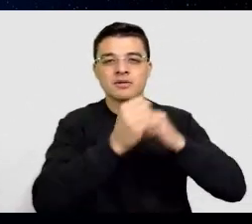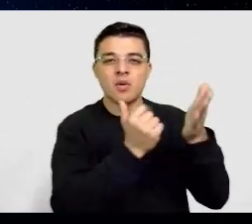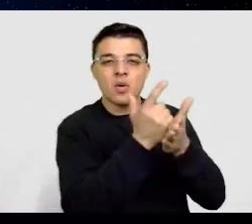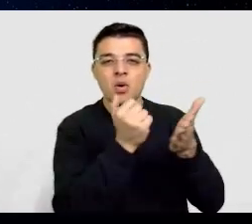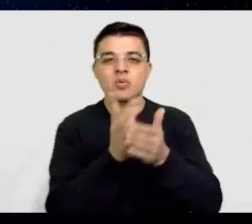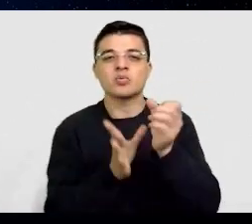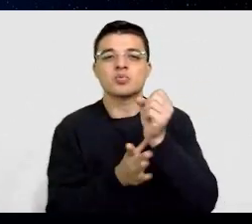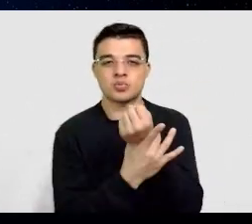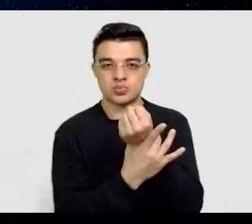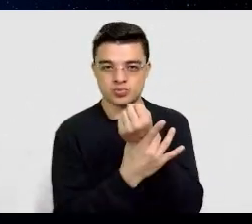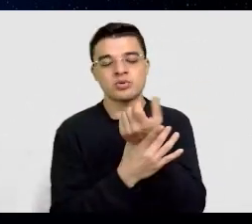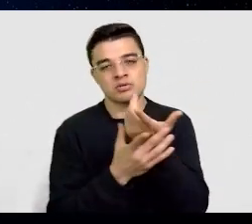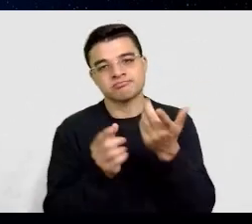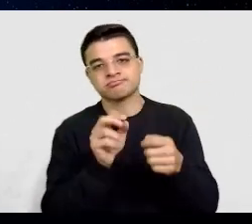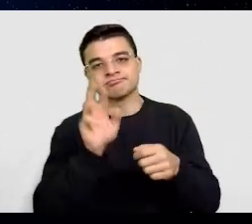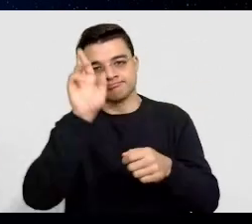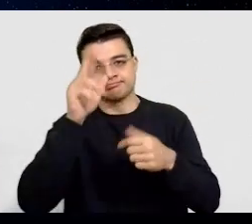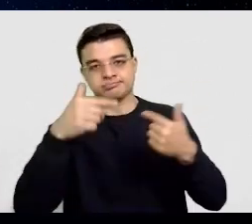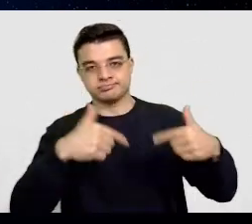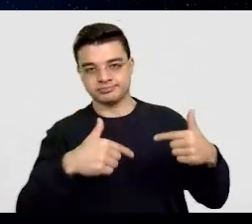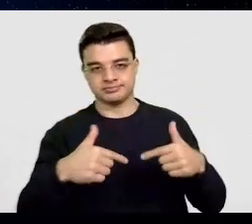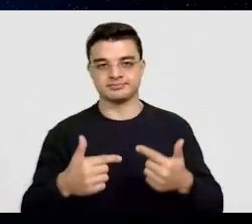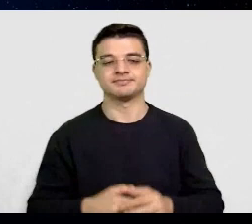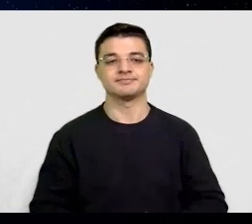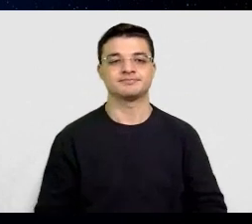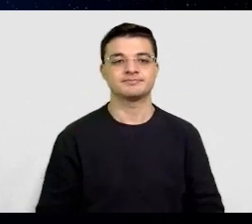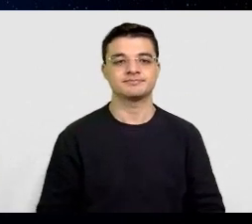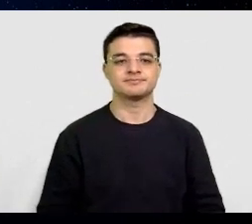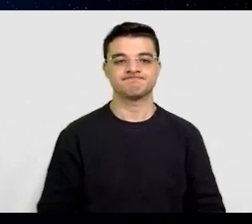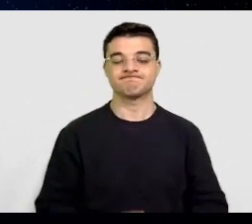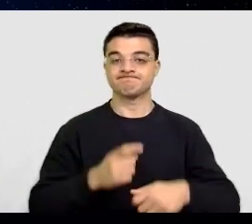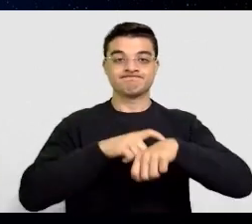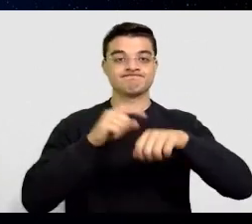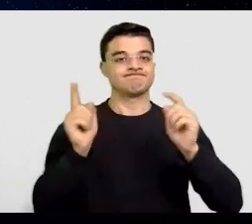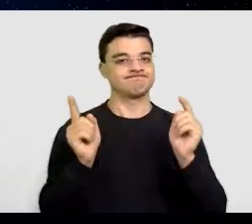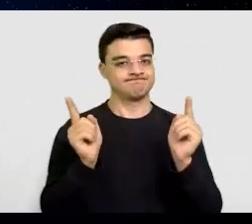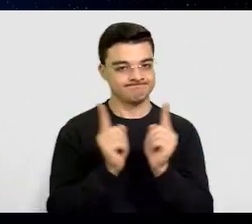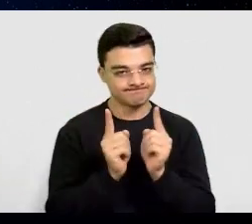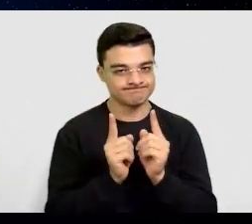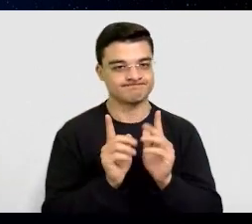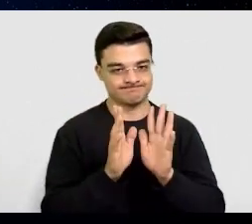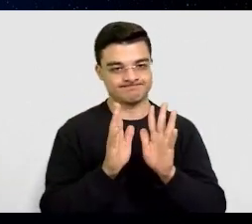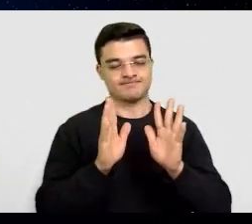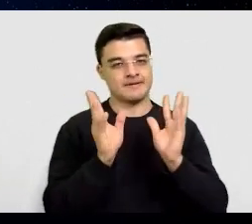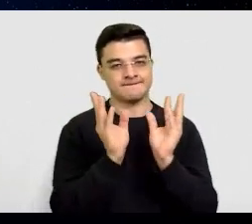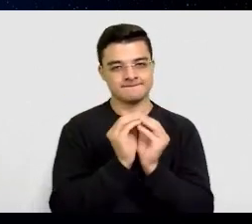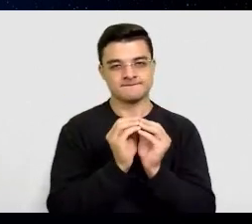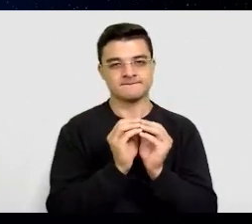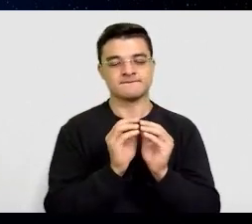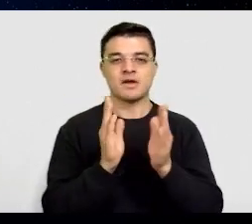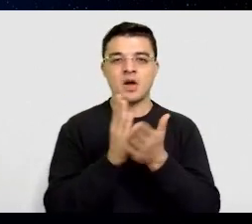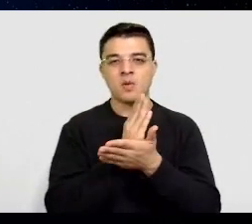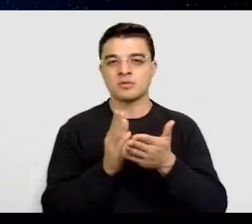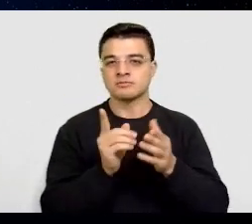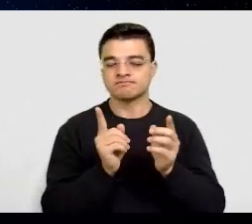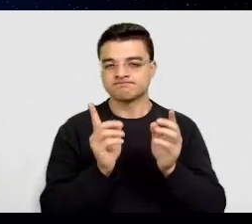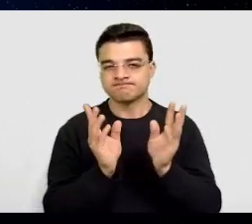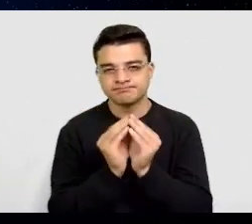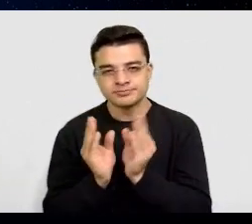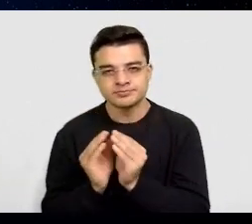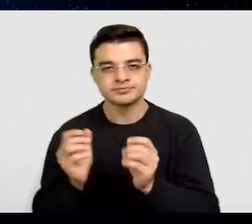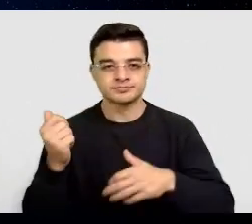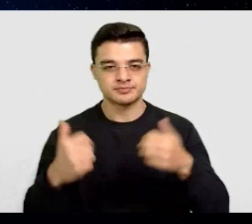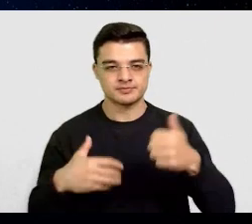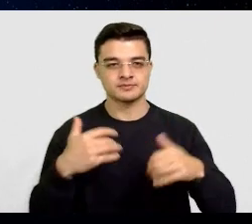e o tempo está um pouco curto. Então, eu vou dar algumas coisas eu vou falar um pouco mais rápido, mas a ideia é que hoje a gente falar sobre um